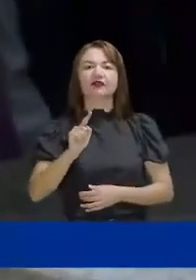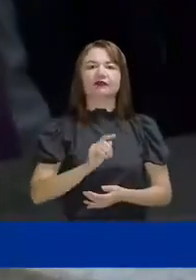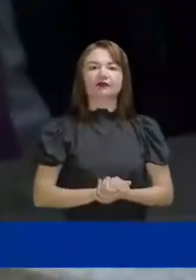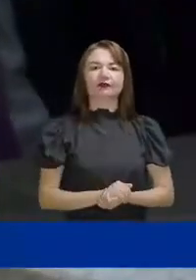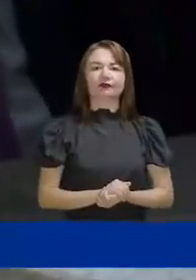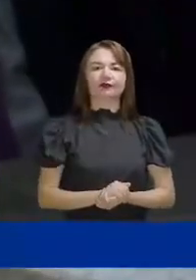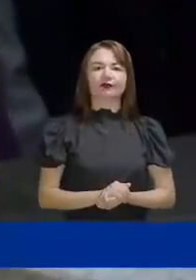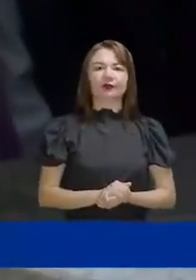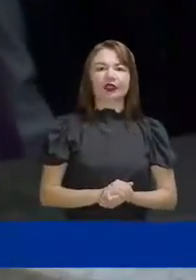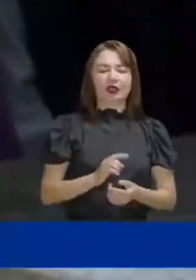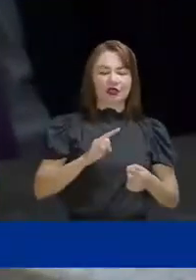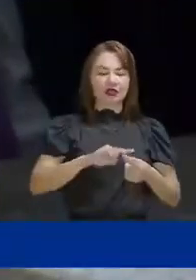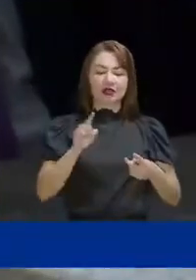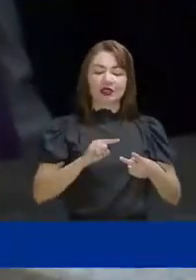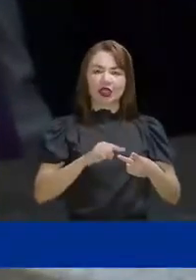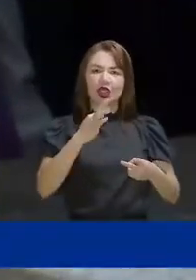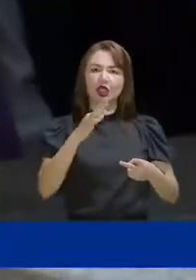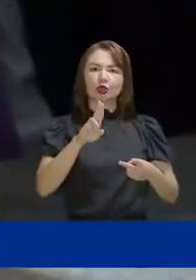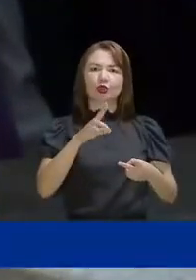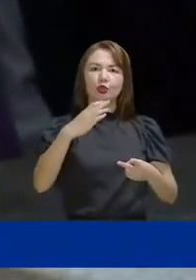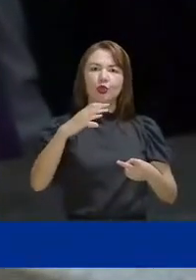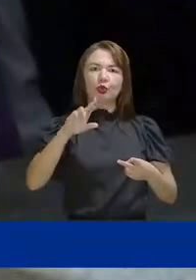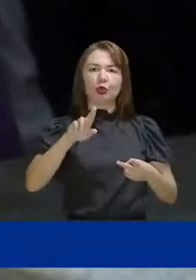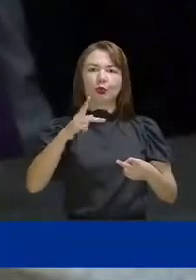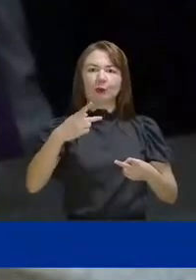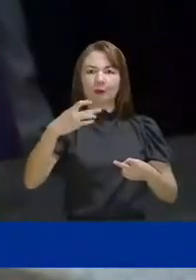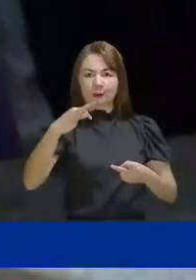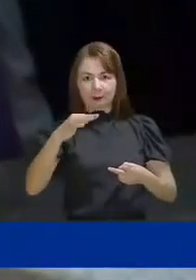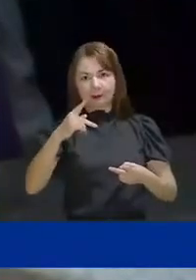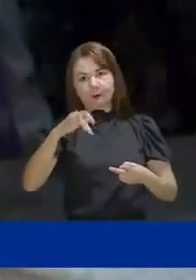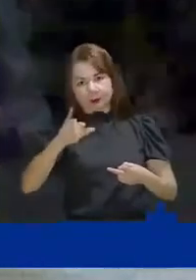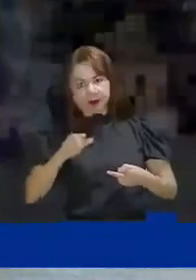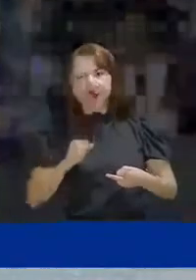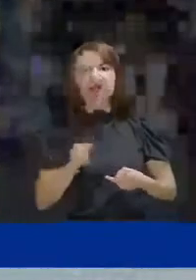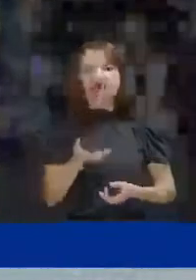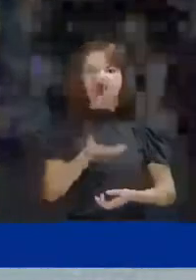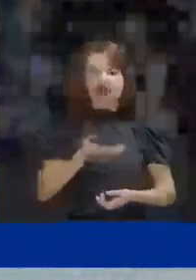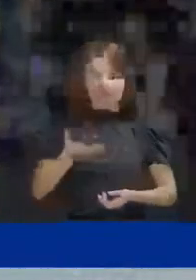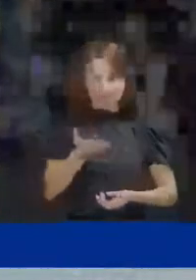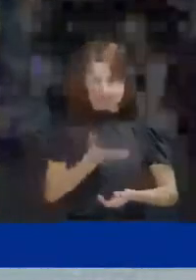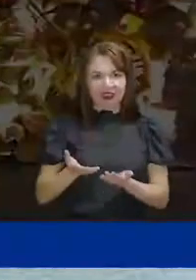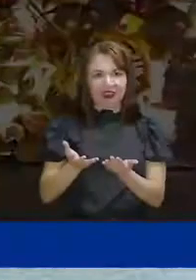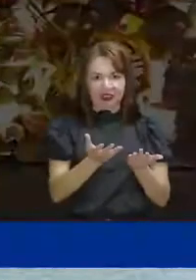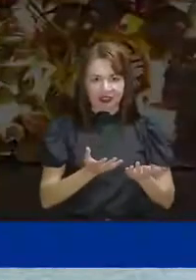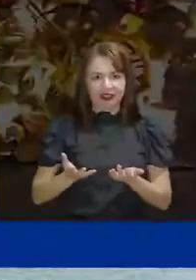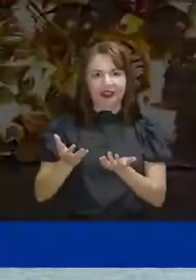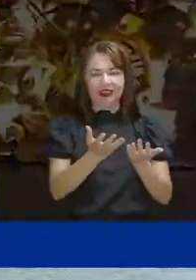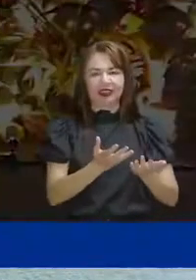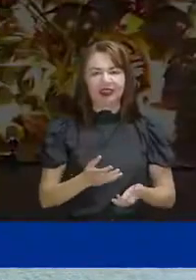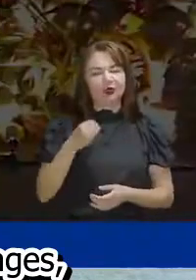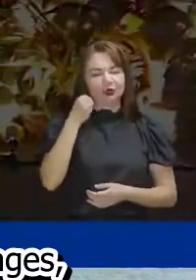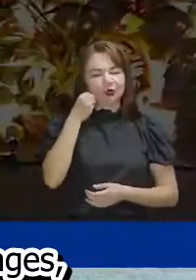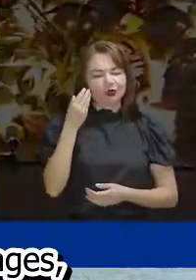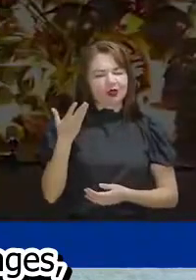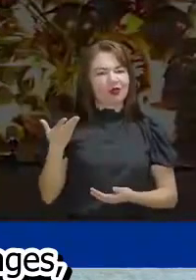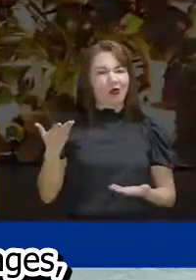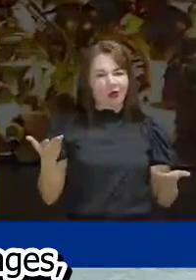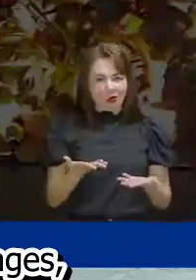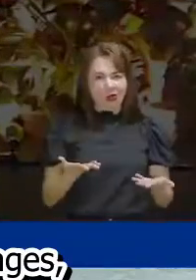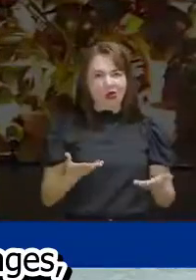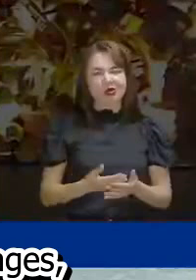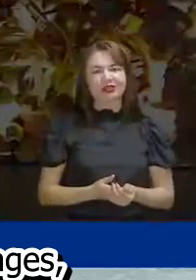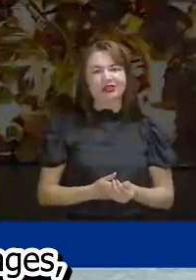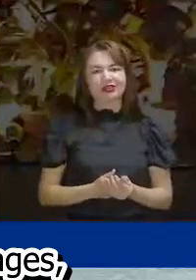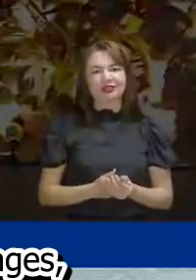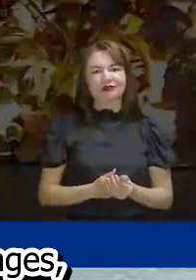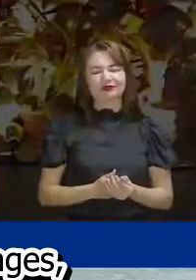com o tucupi e o açaí, que já experimentamos hoje graças à